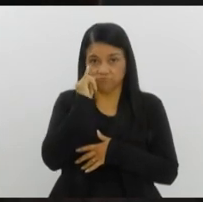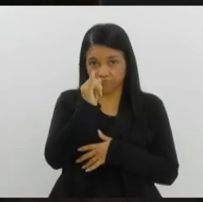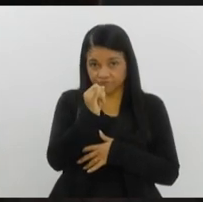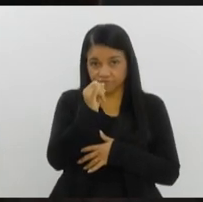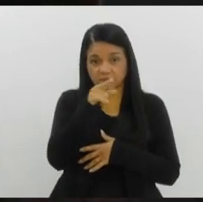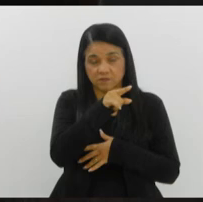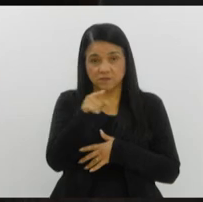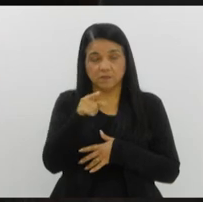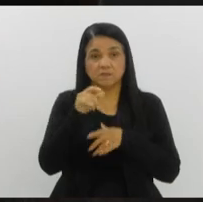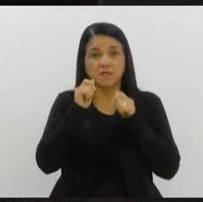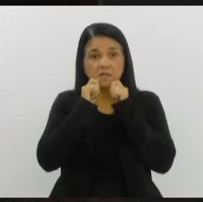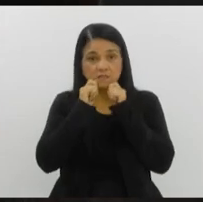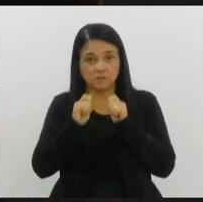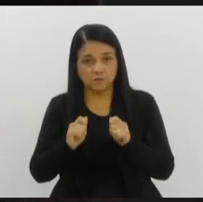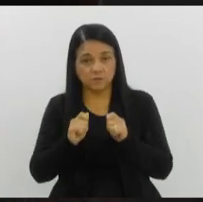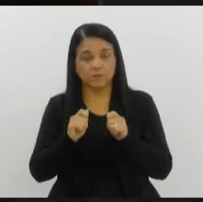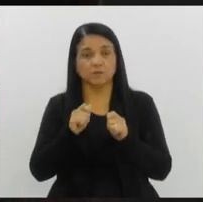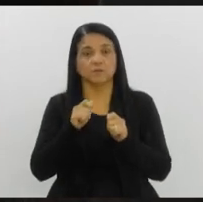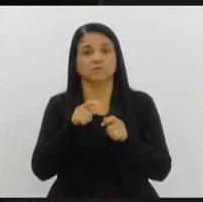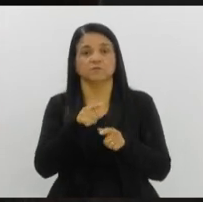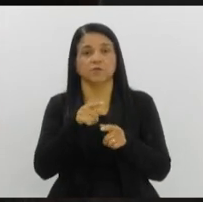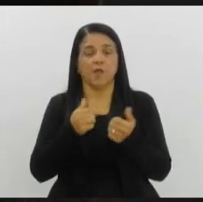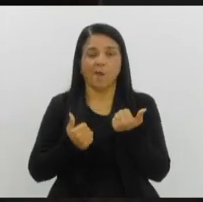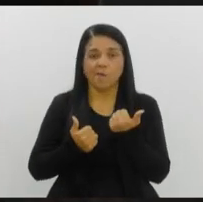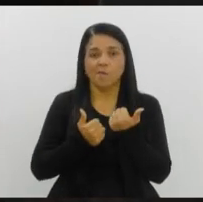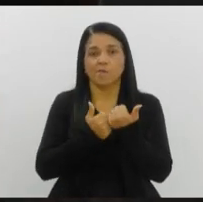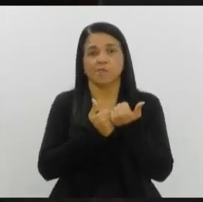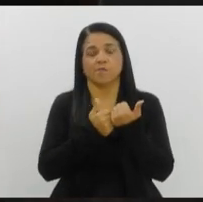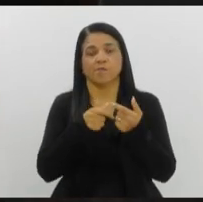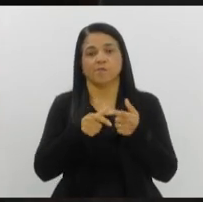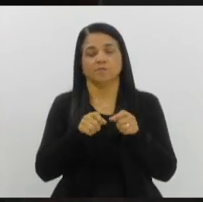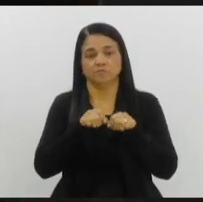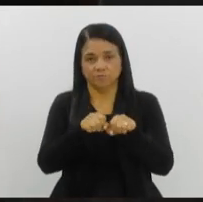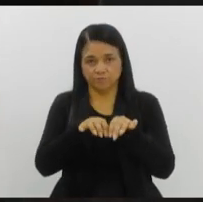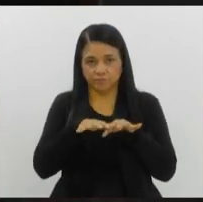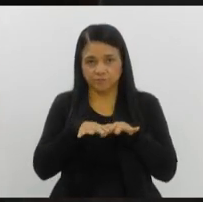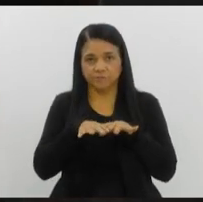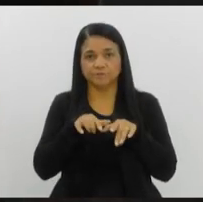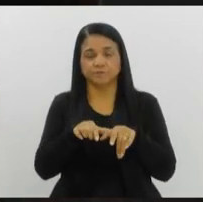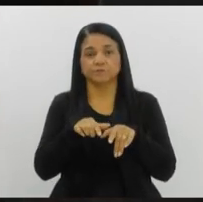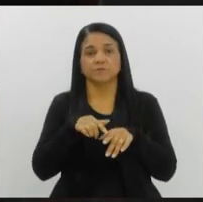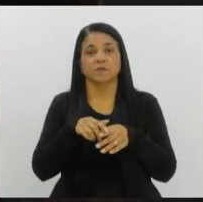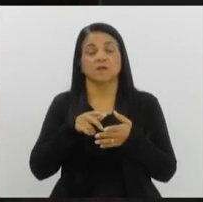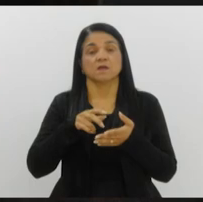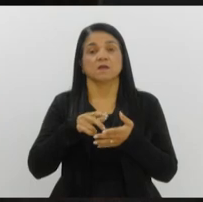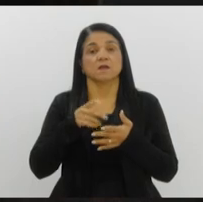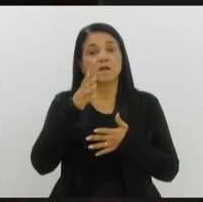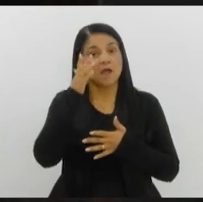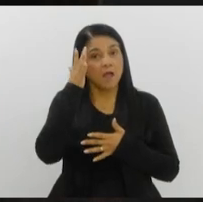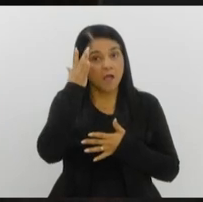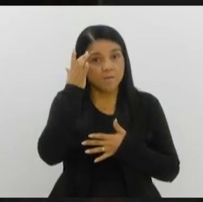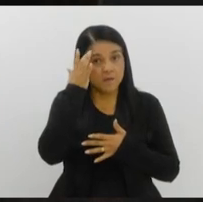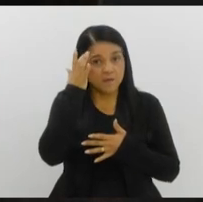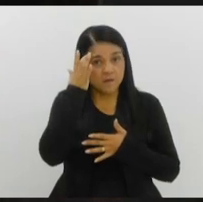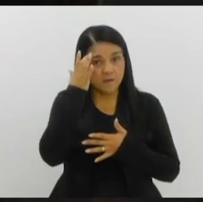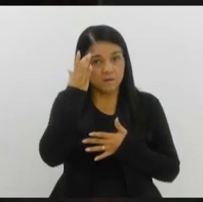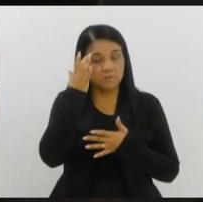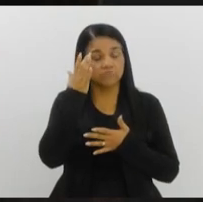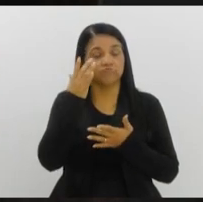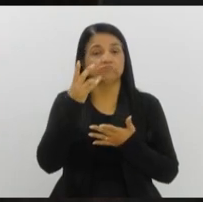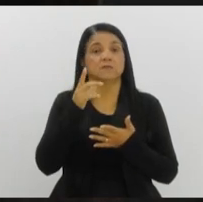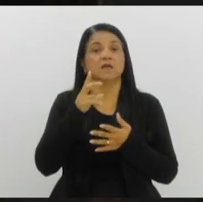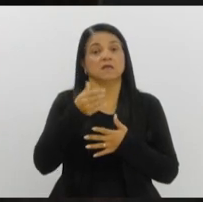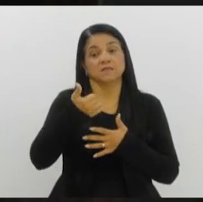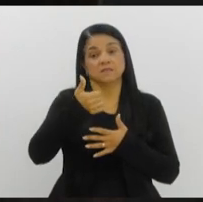no plenário ou nos gabinetes, amanhã, ordem do dia, passará, a partir de amanhã, a acontecer